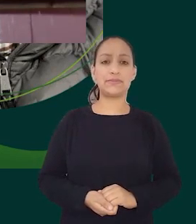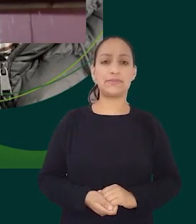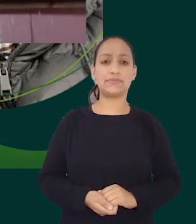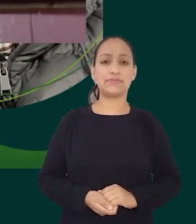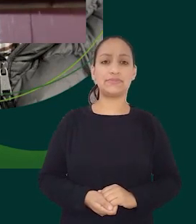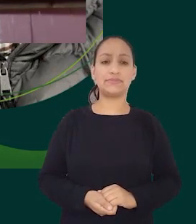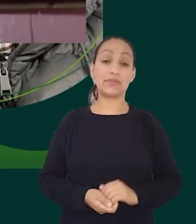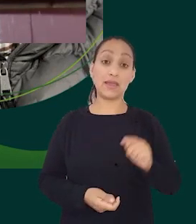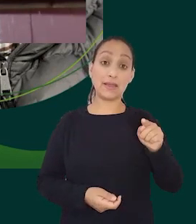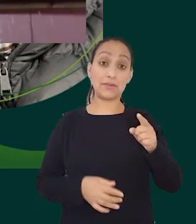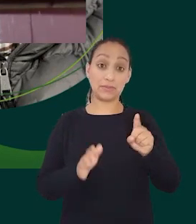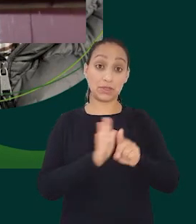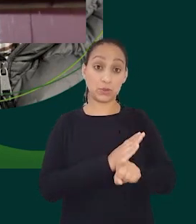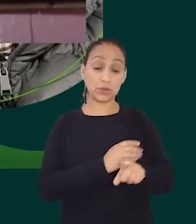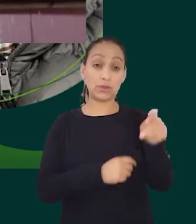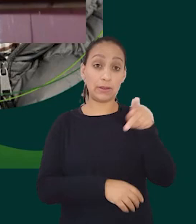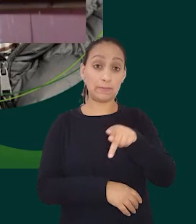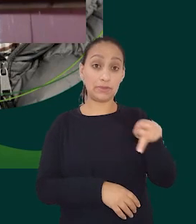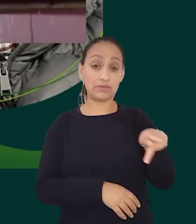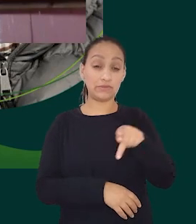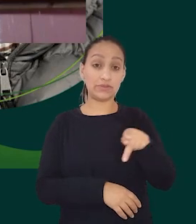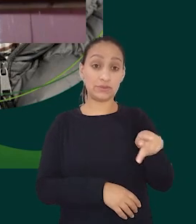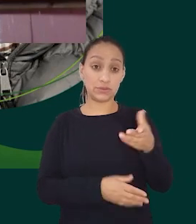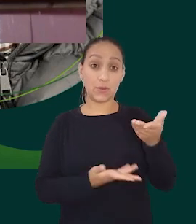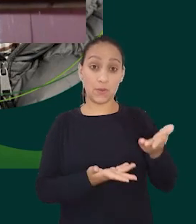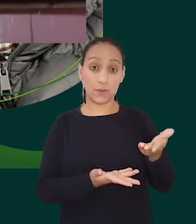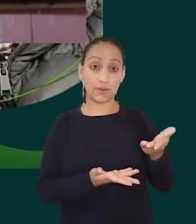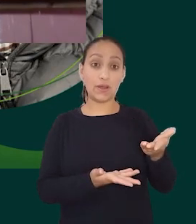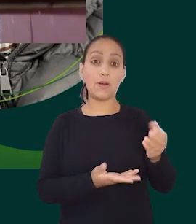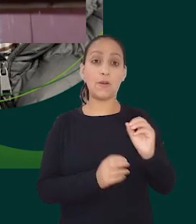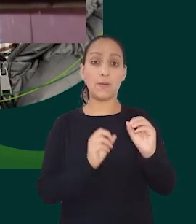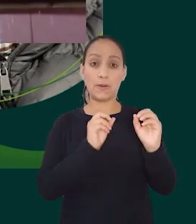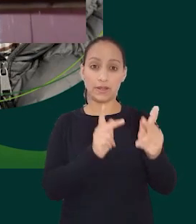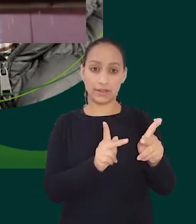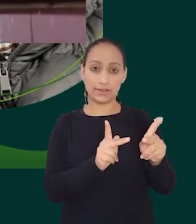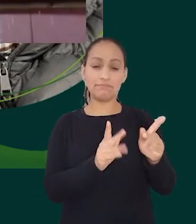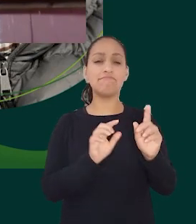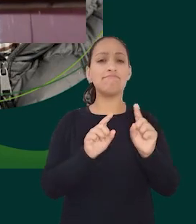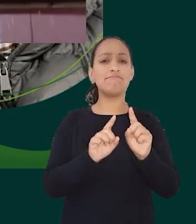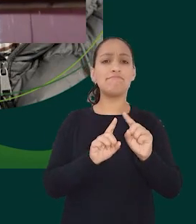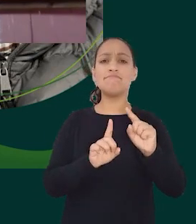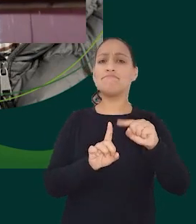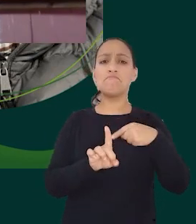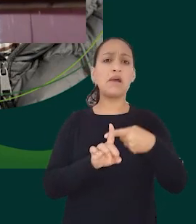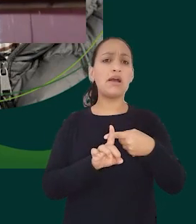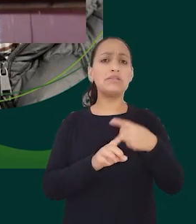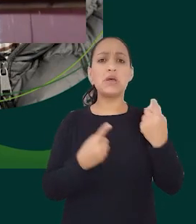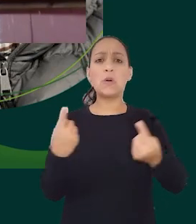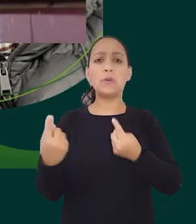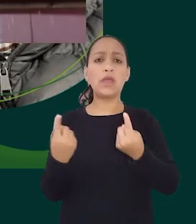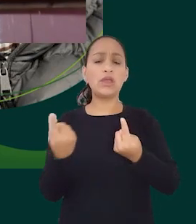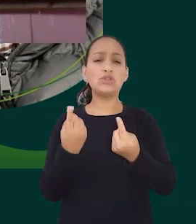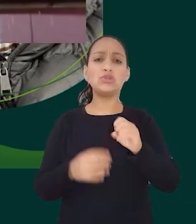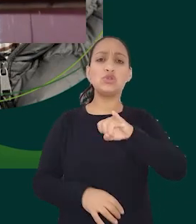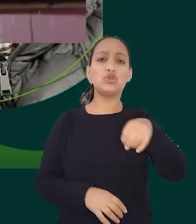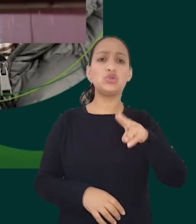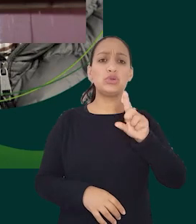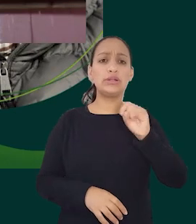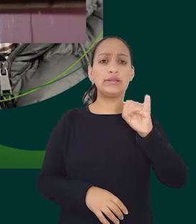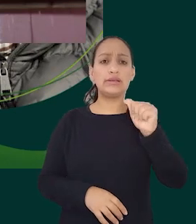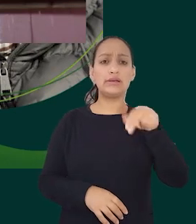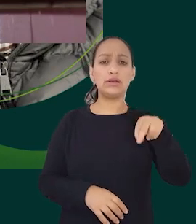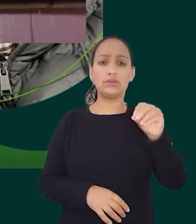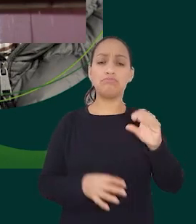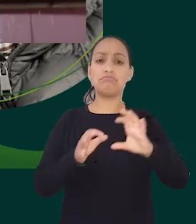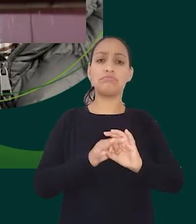Não, mas ali é a pergunta para a professora, ok? Mais alguém, gente? O Juliano já se colocou à disposição,